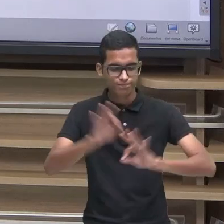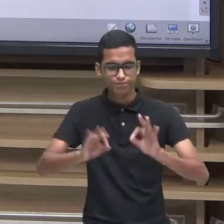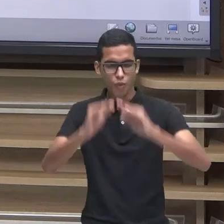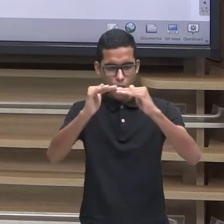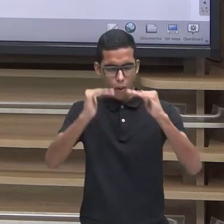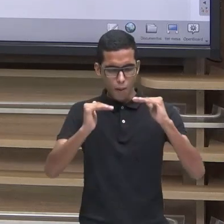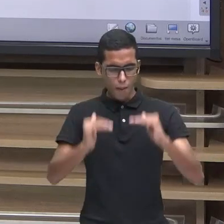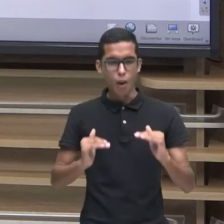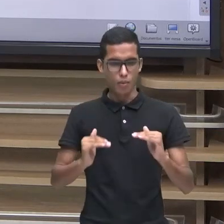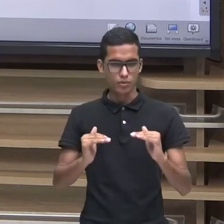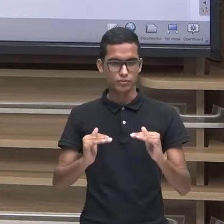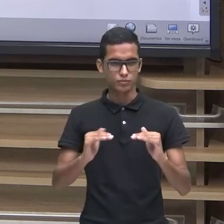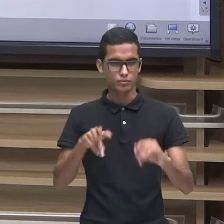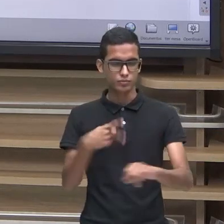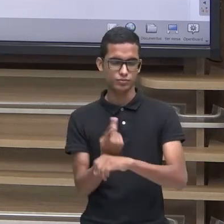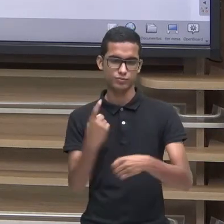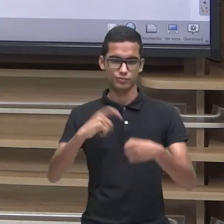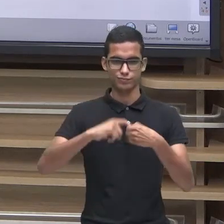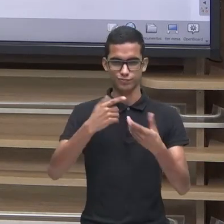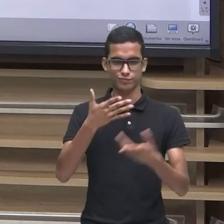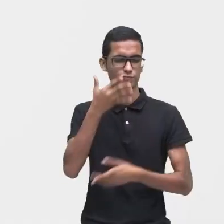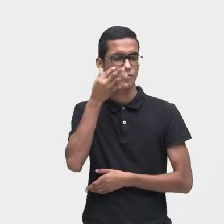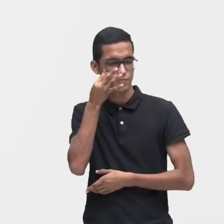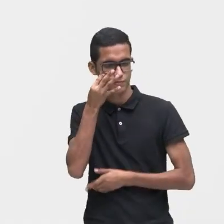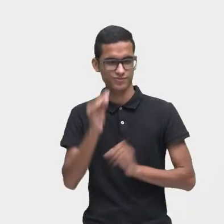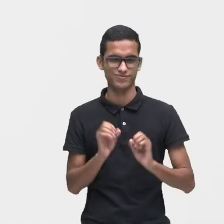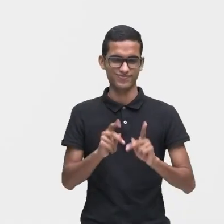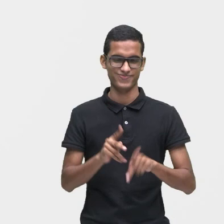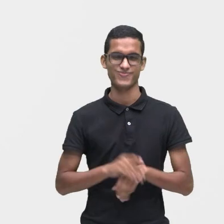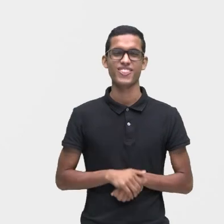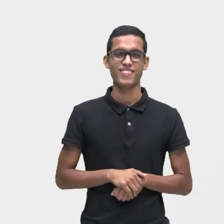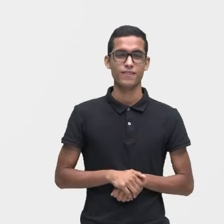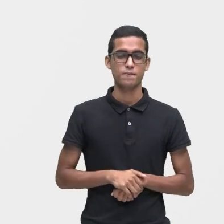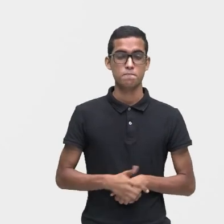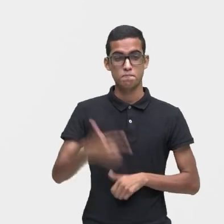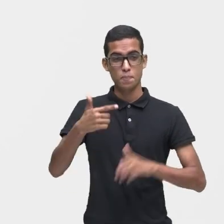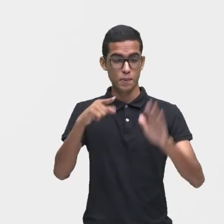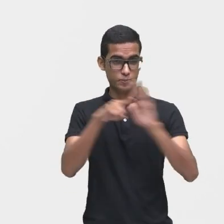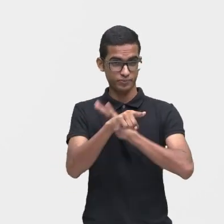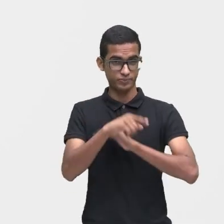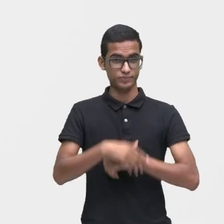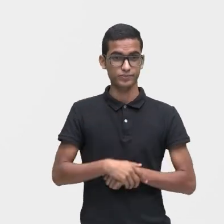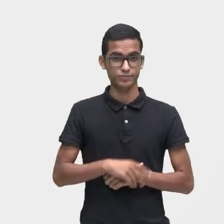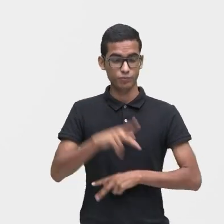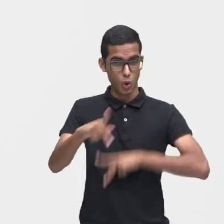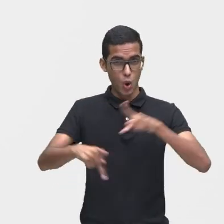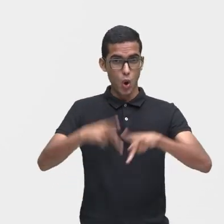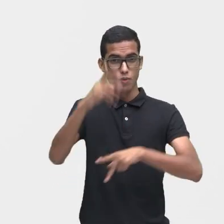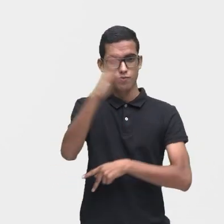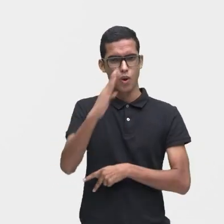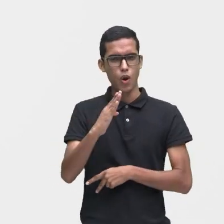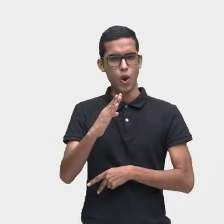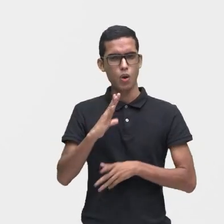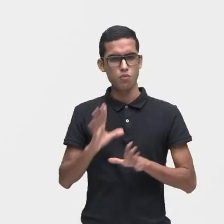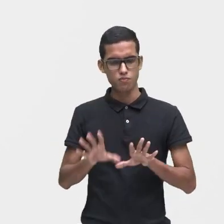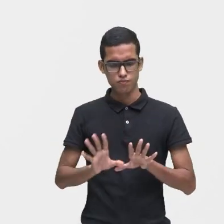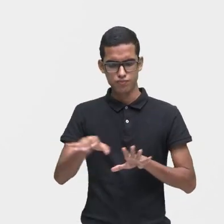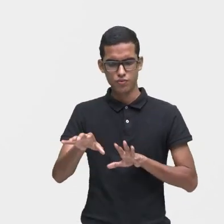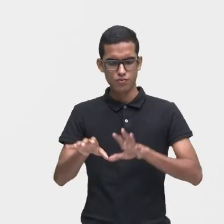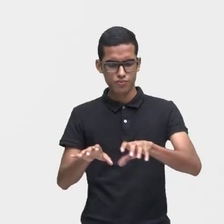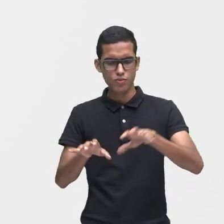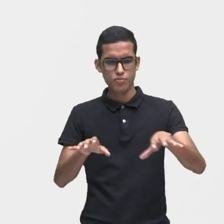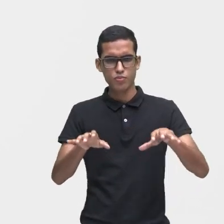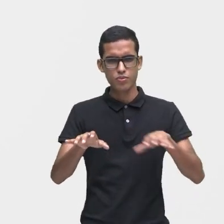aí, depois que você voltar. Na segunda questão, População brasileira distribuída de maneira irregular